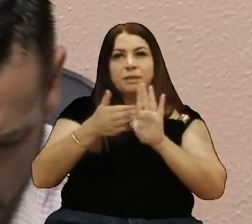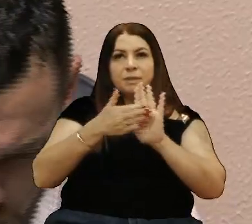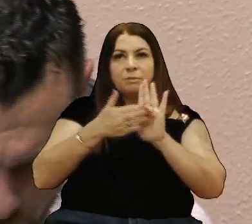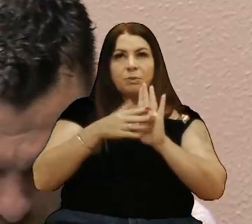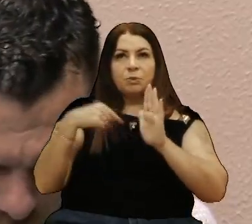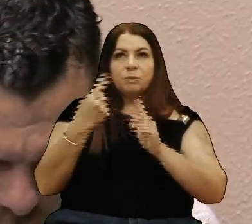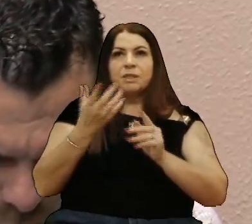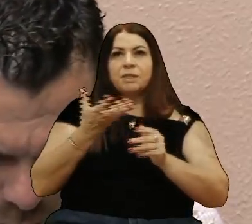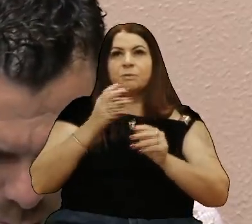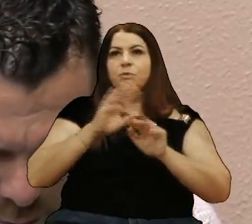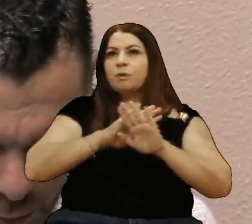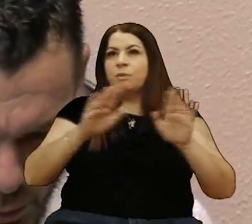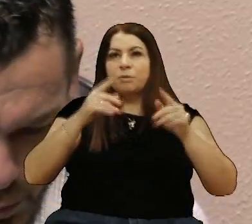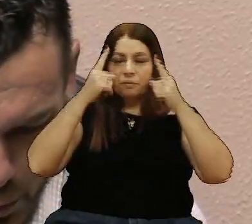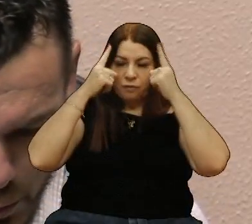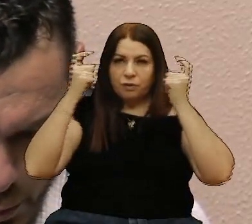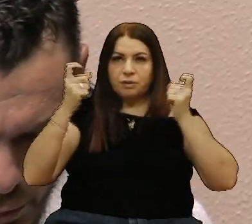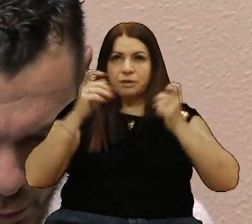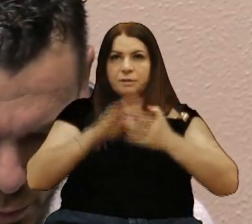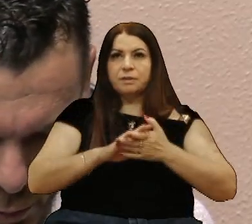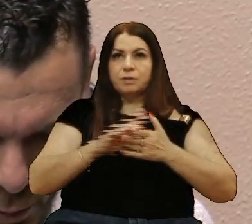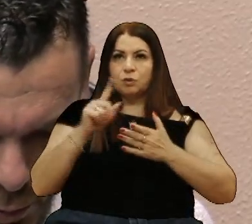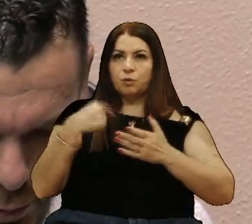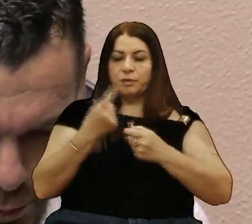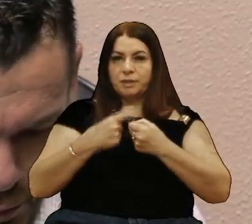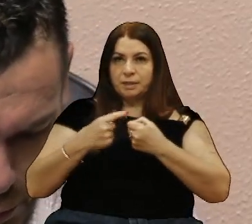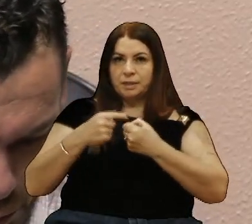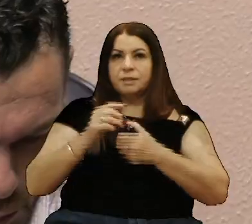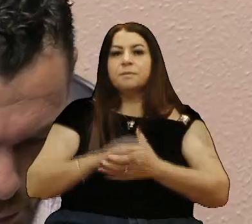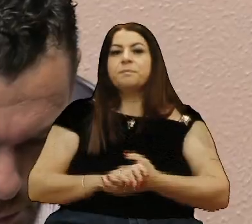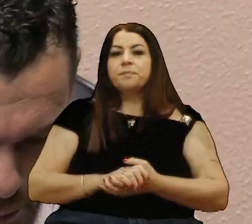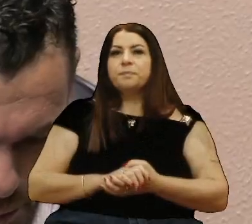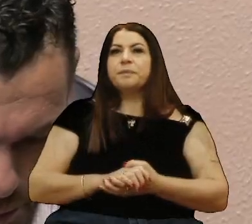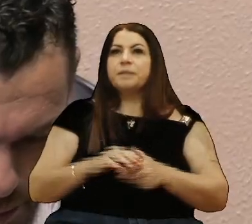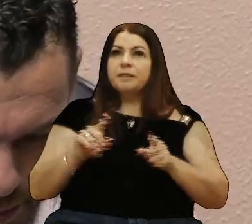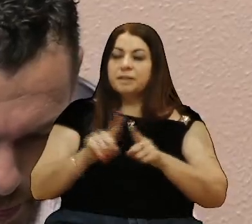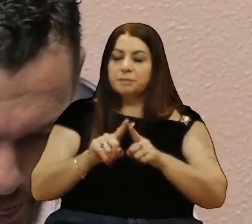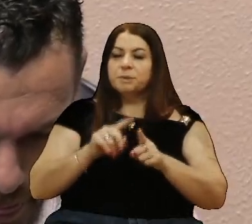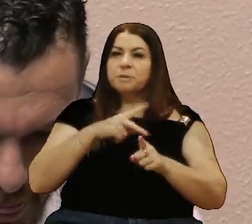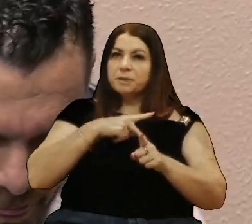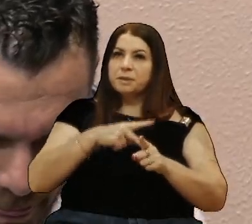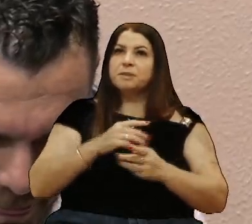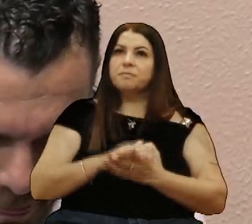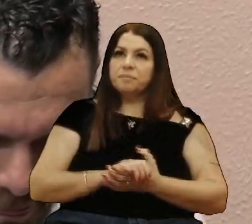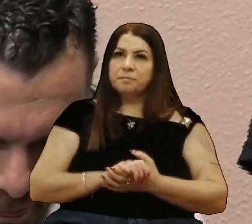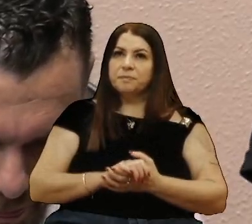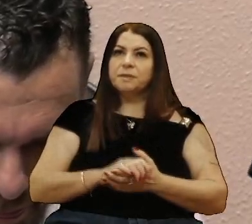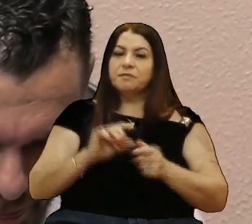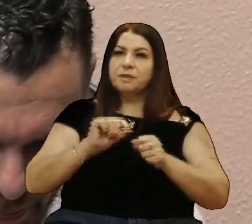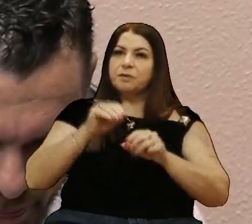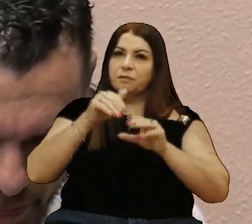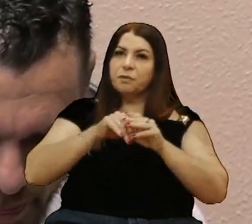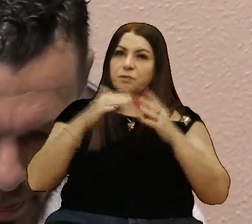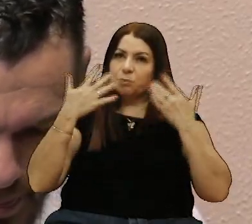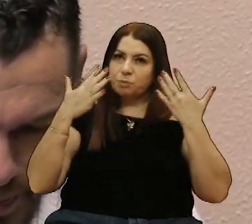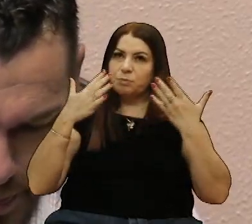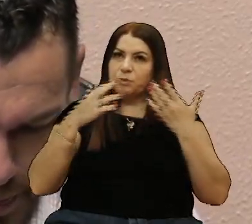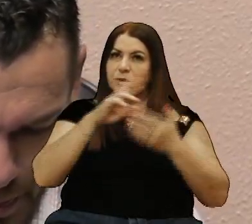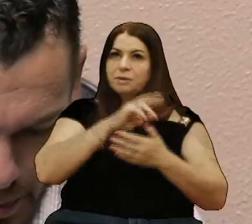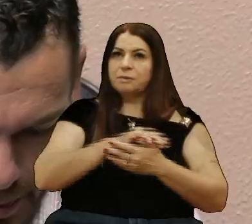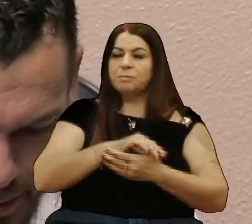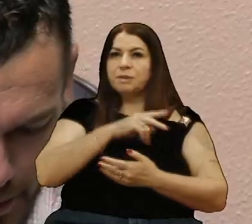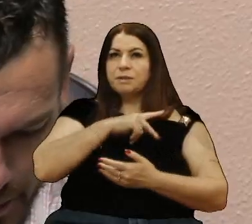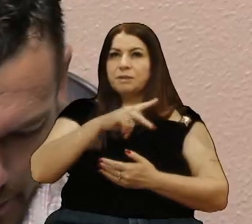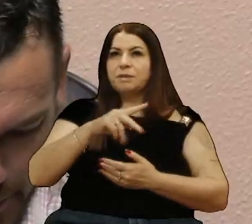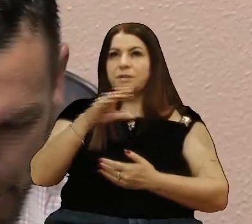que nós queremos acabar com a violência na nossa cidade. E também, senhor presidente, queria fazer um voto de congratulação ao meu presidente estadual